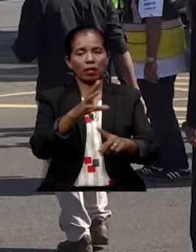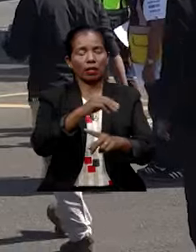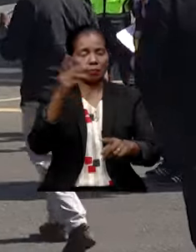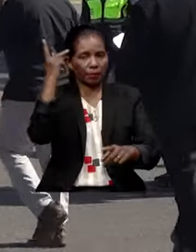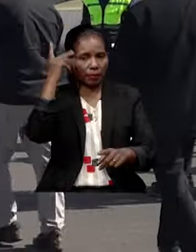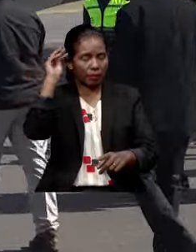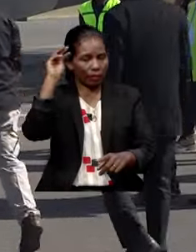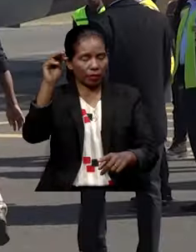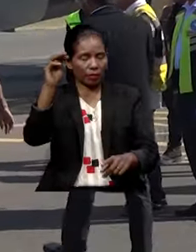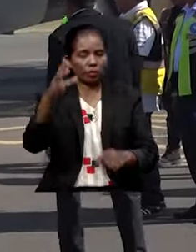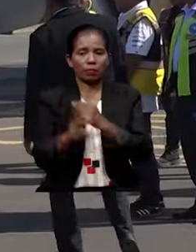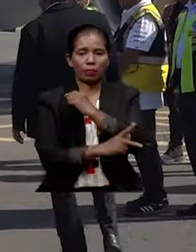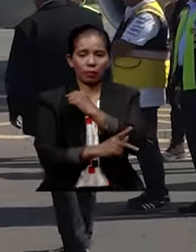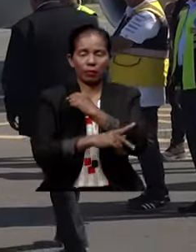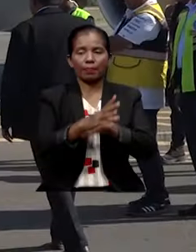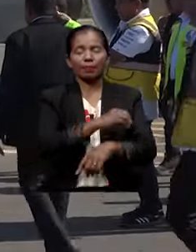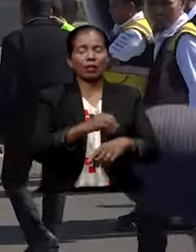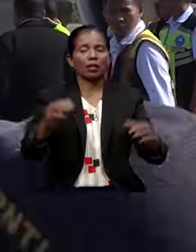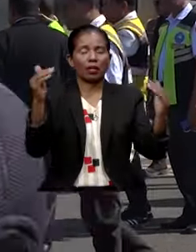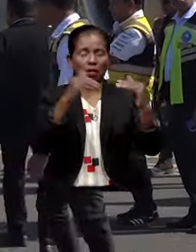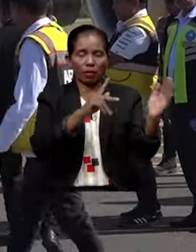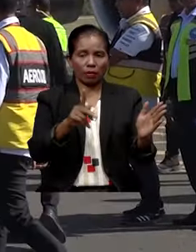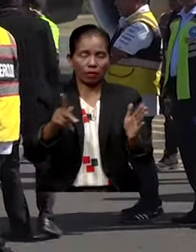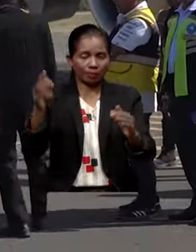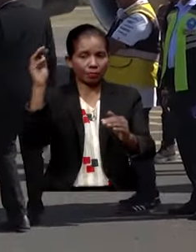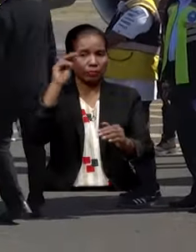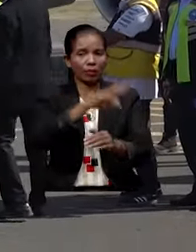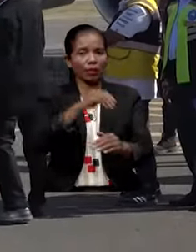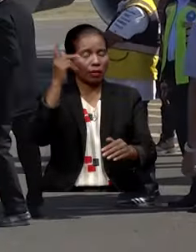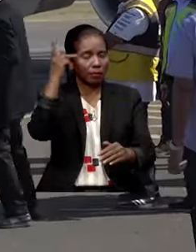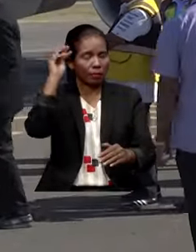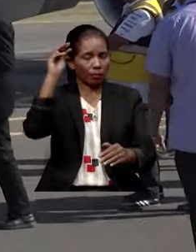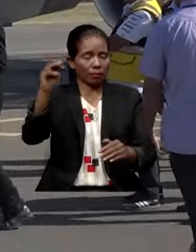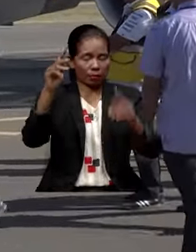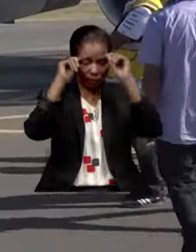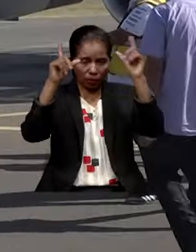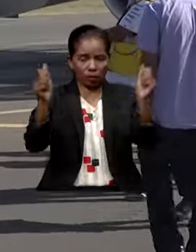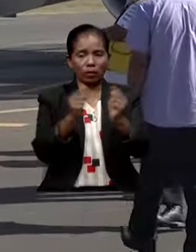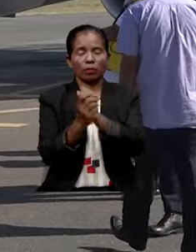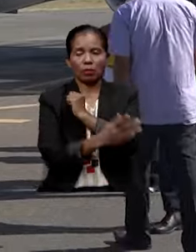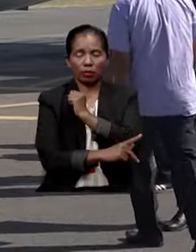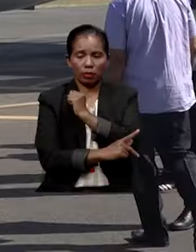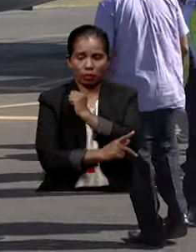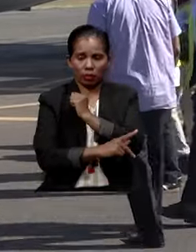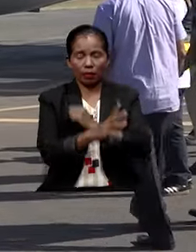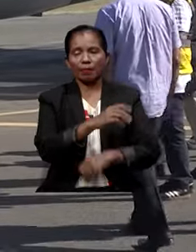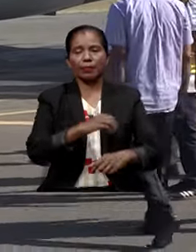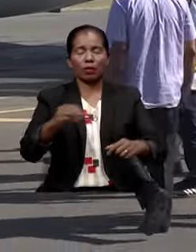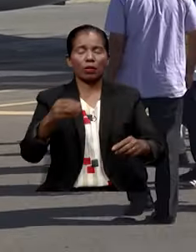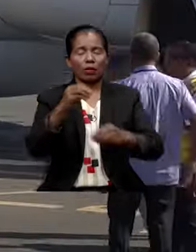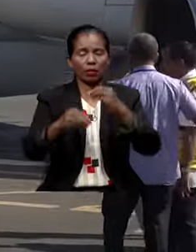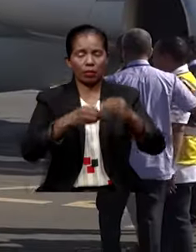Luís Montenegro. No ter plano e encontro entre o primeiro-ministro de Timor-Leste e Portugal, se discute com a cooperação em área de